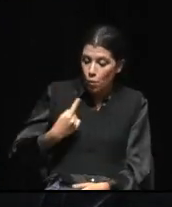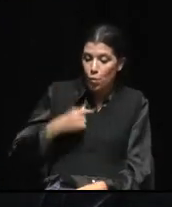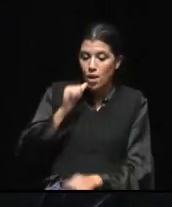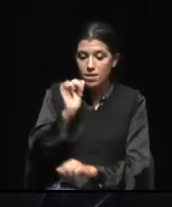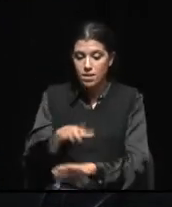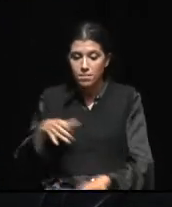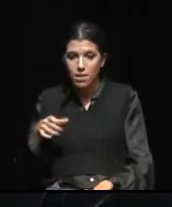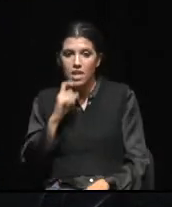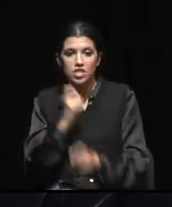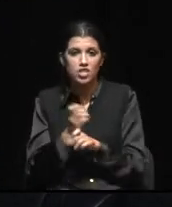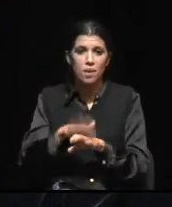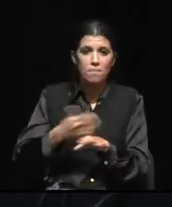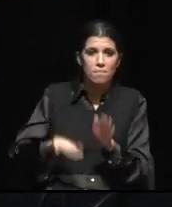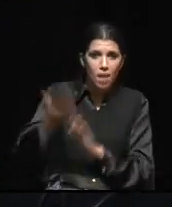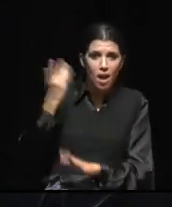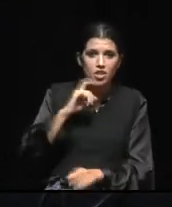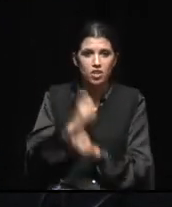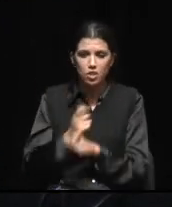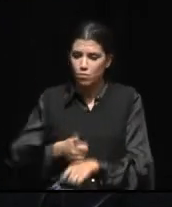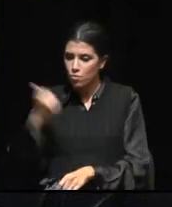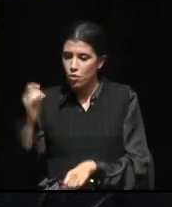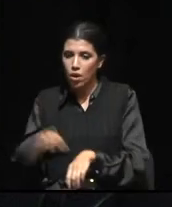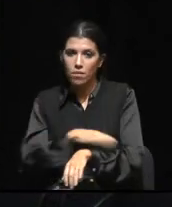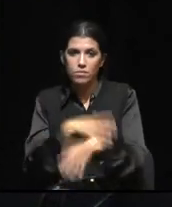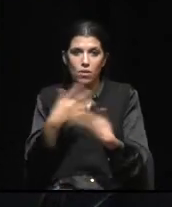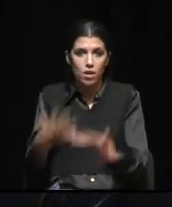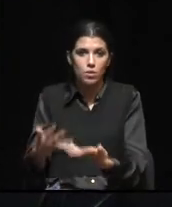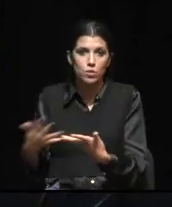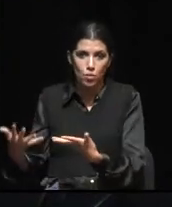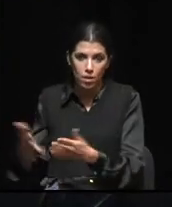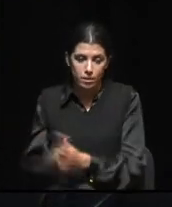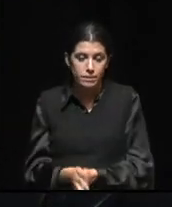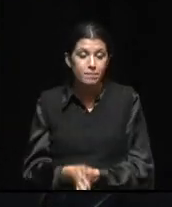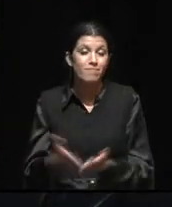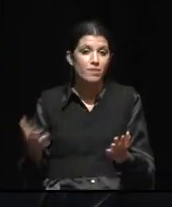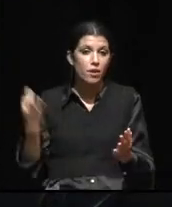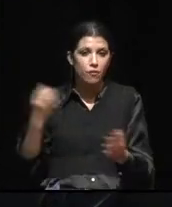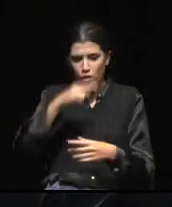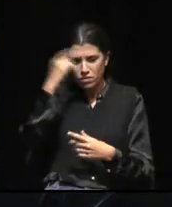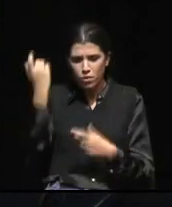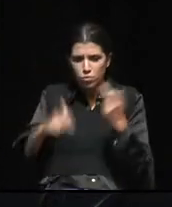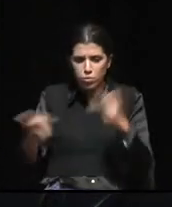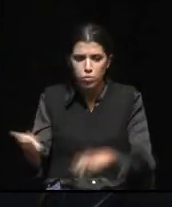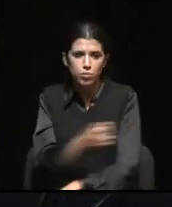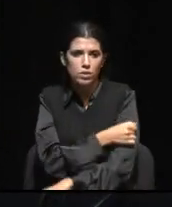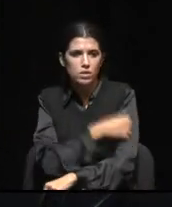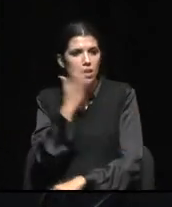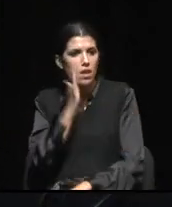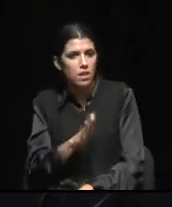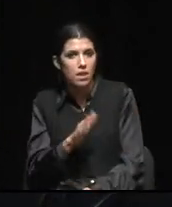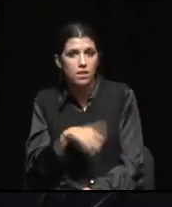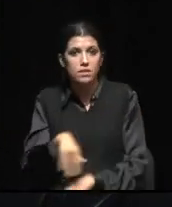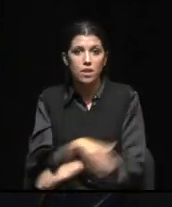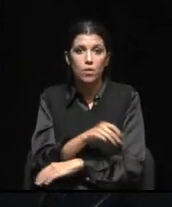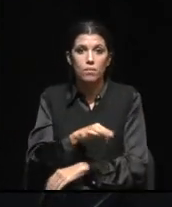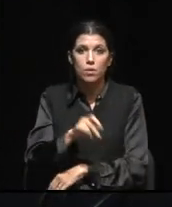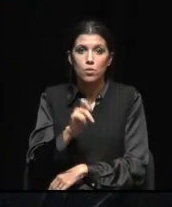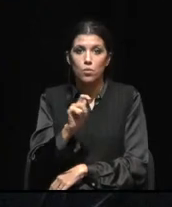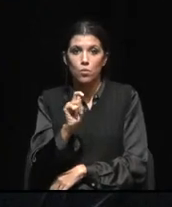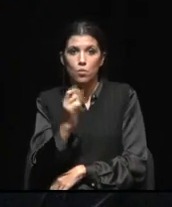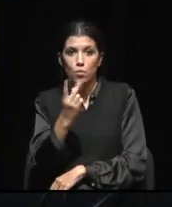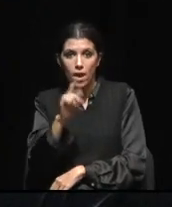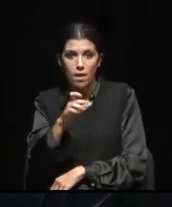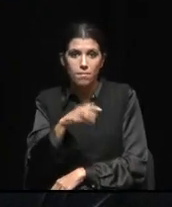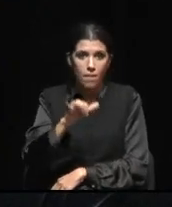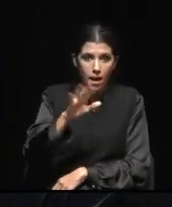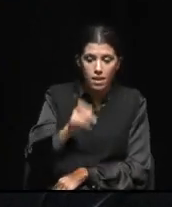Assembleia é exigir mais e melhor do atual executivo Municipal depois das dificuldades da residência de estudantes Manuel da Maia depois de vermos